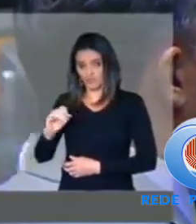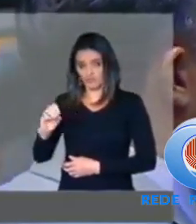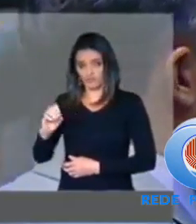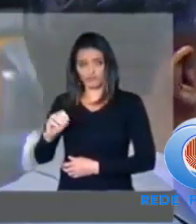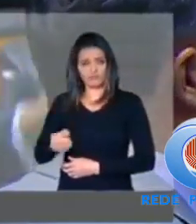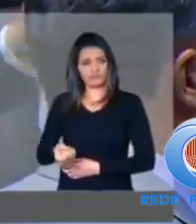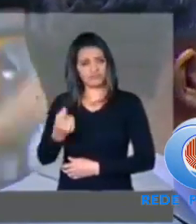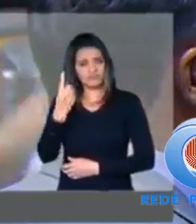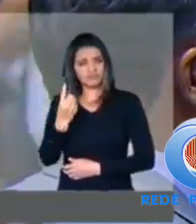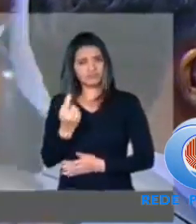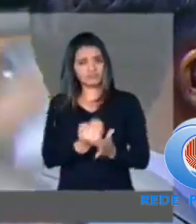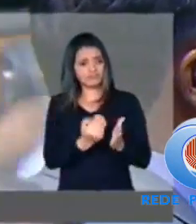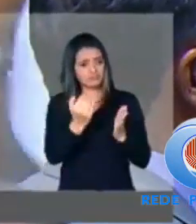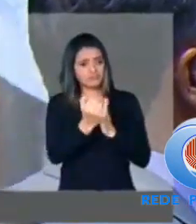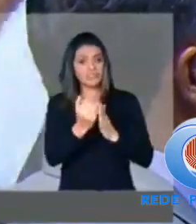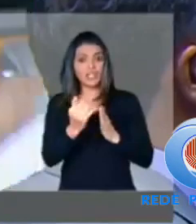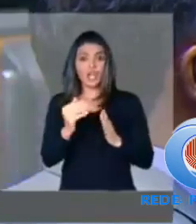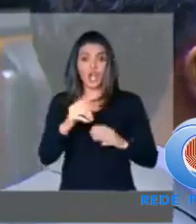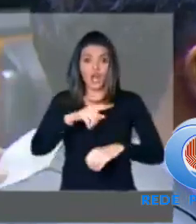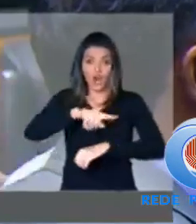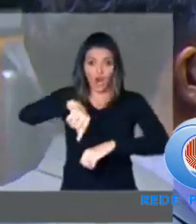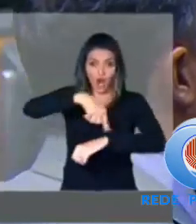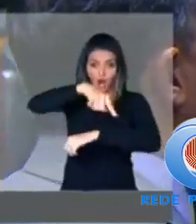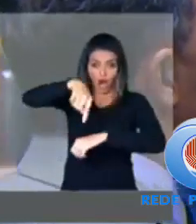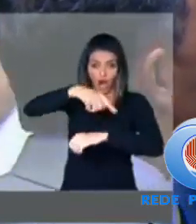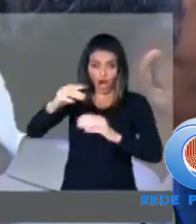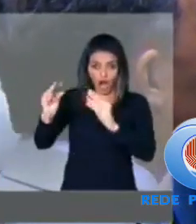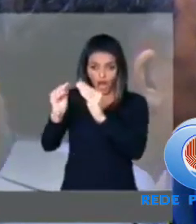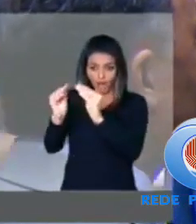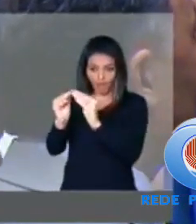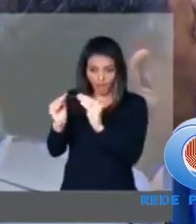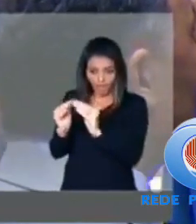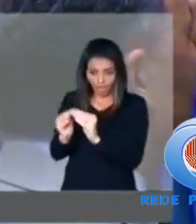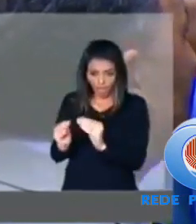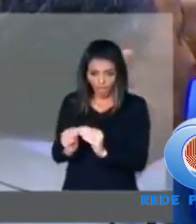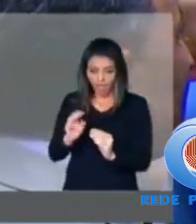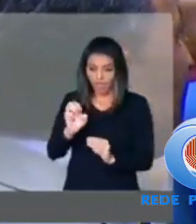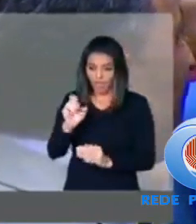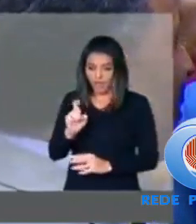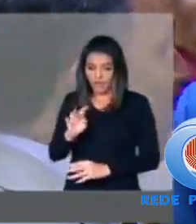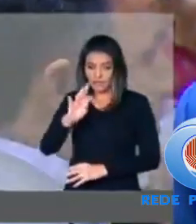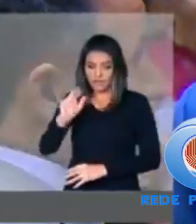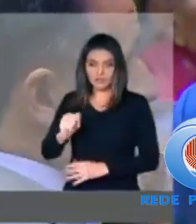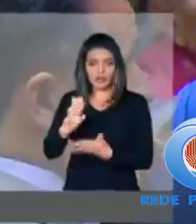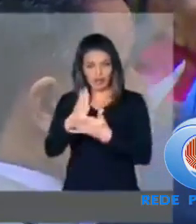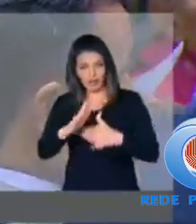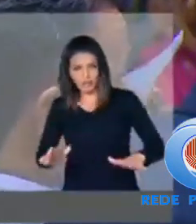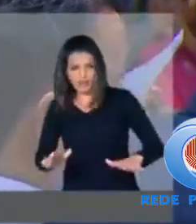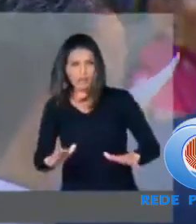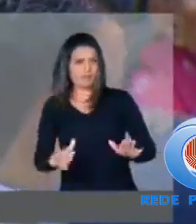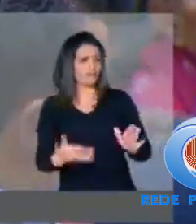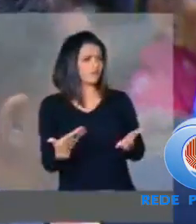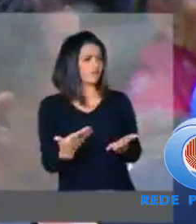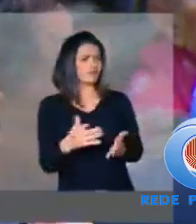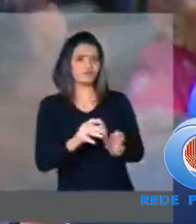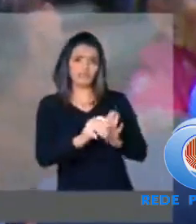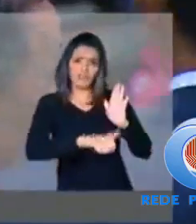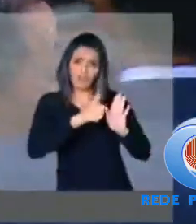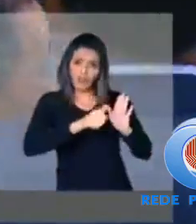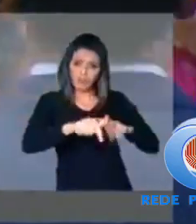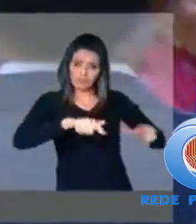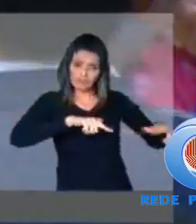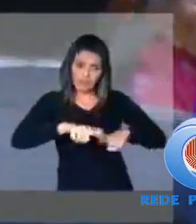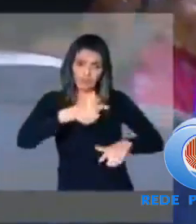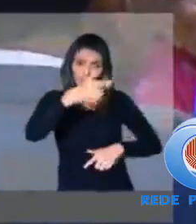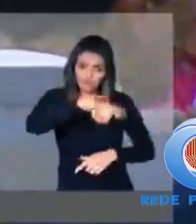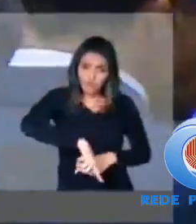extras. Querem acabar com a hora extra no Brasil. É outra reforma trabalhista. Isso nós não